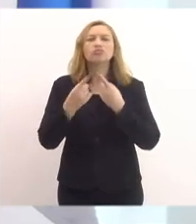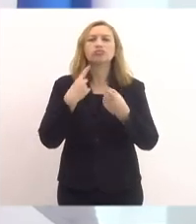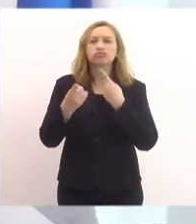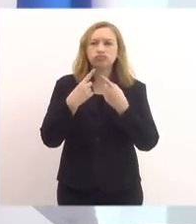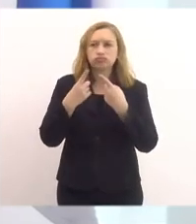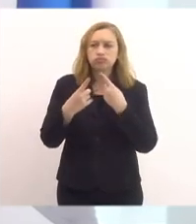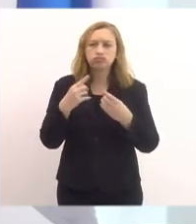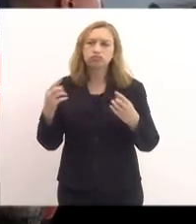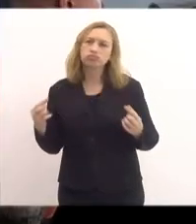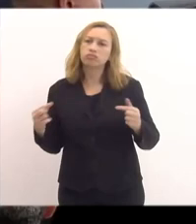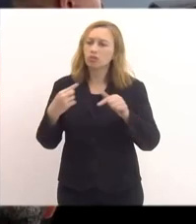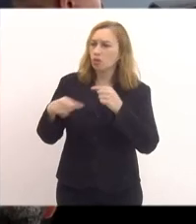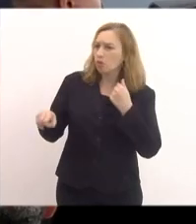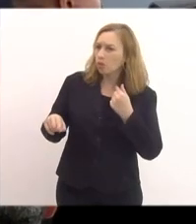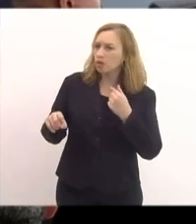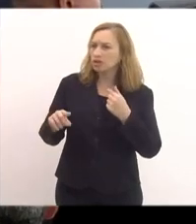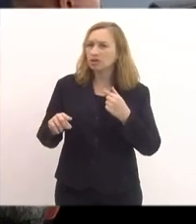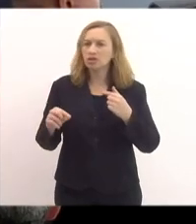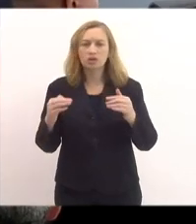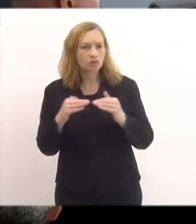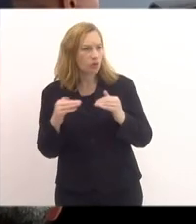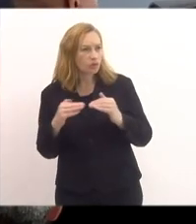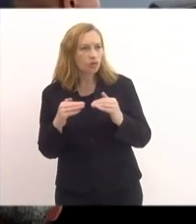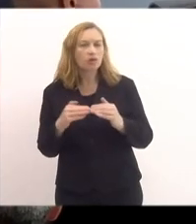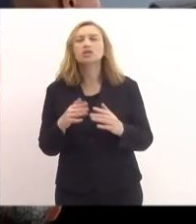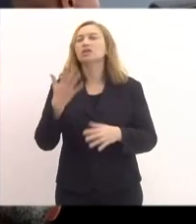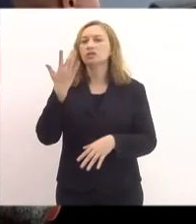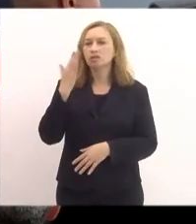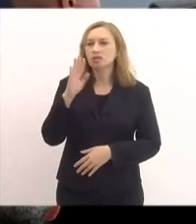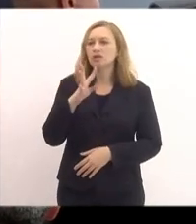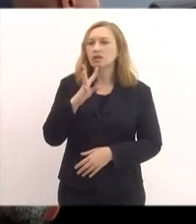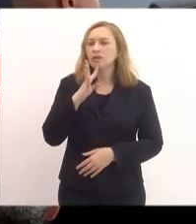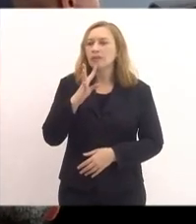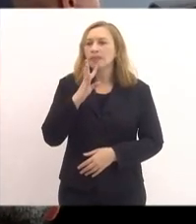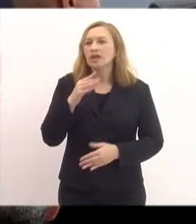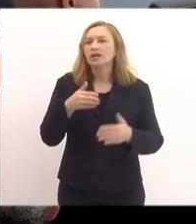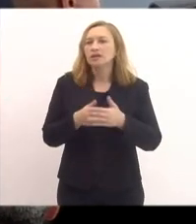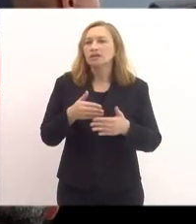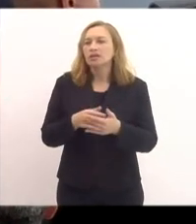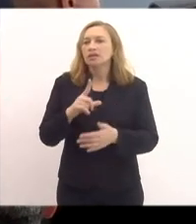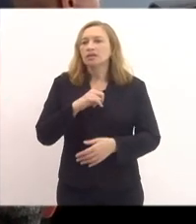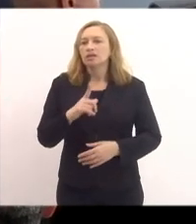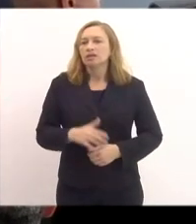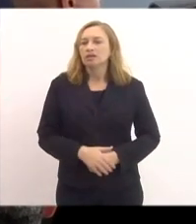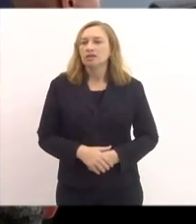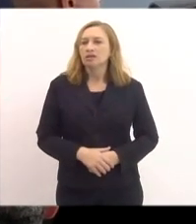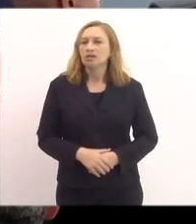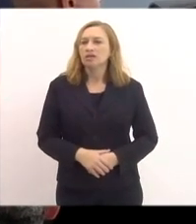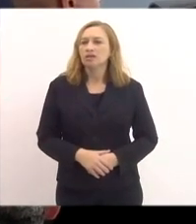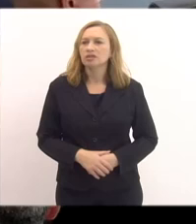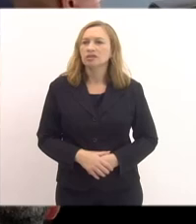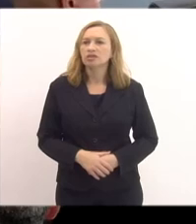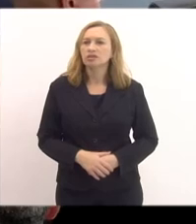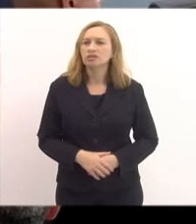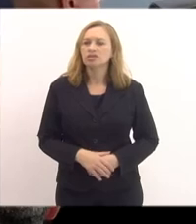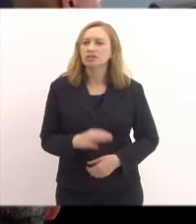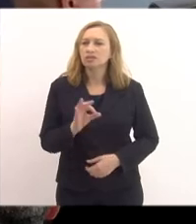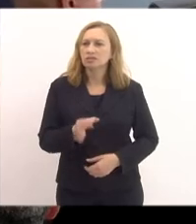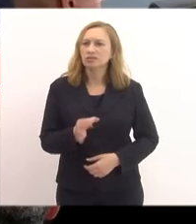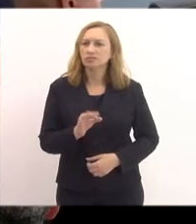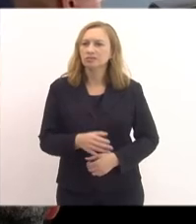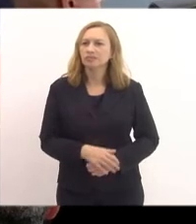que não concorda, a gente reconhece que o impedimento existe. Por incrível que pareça, de forma muito